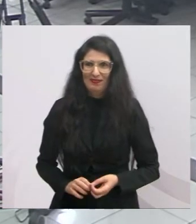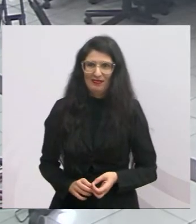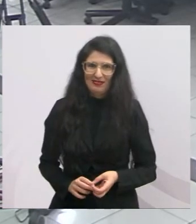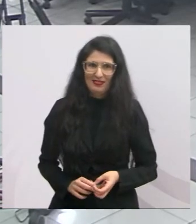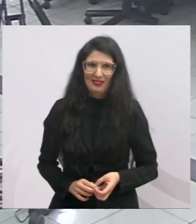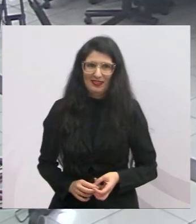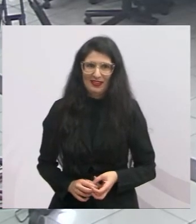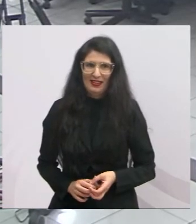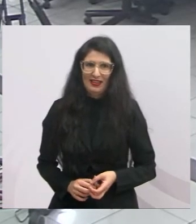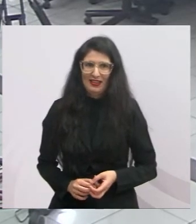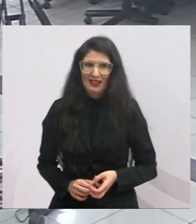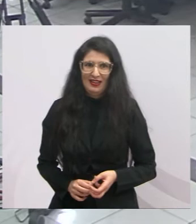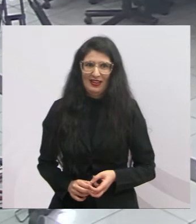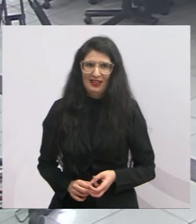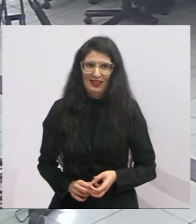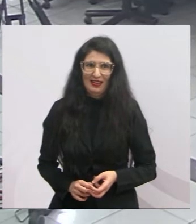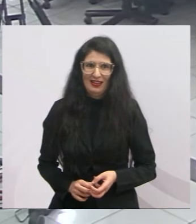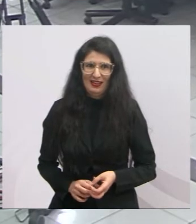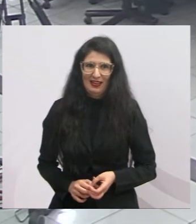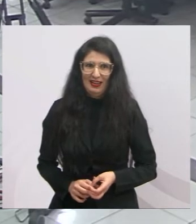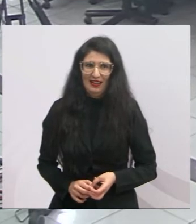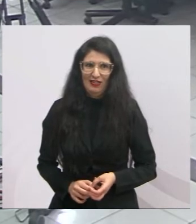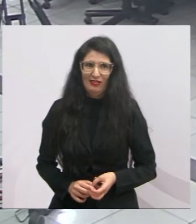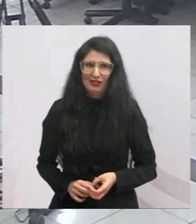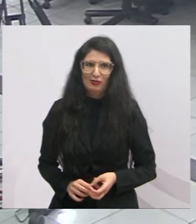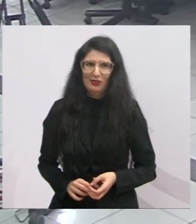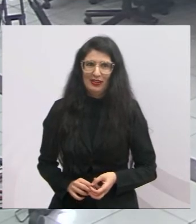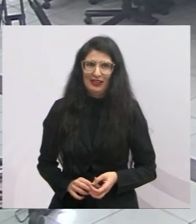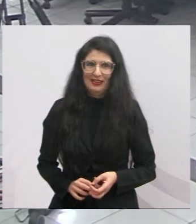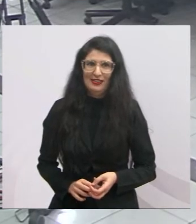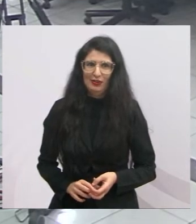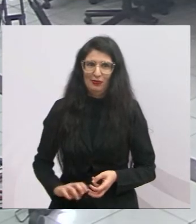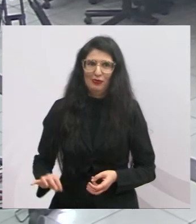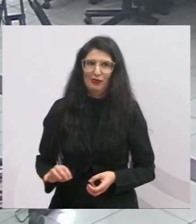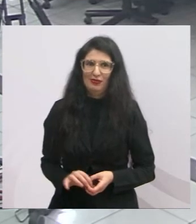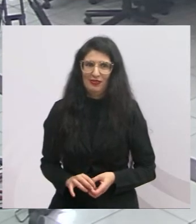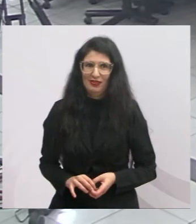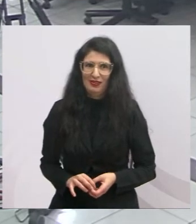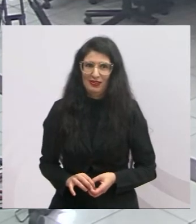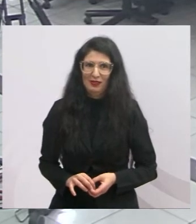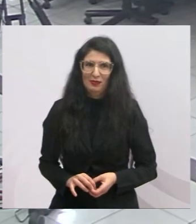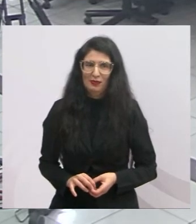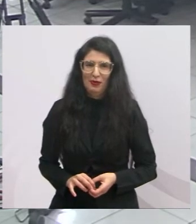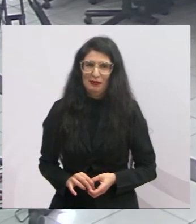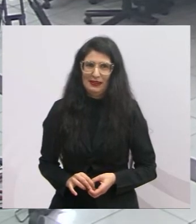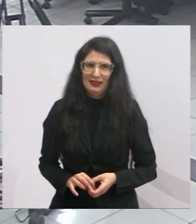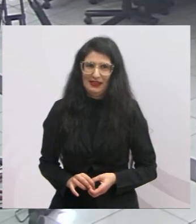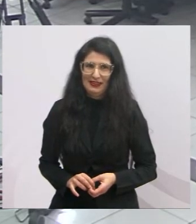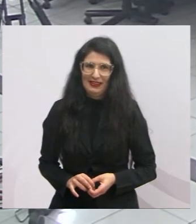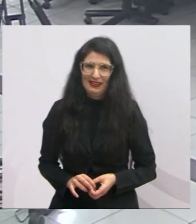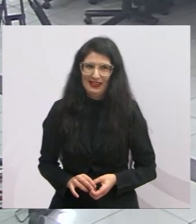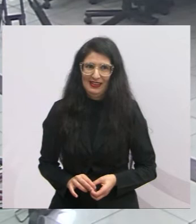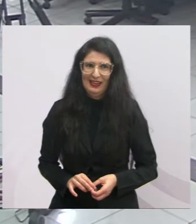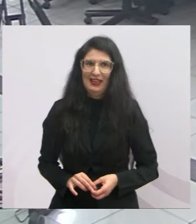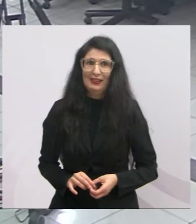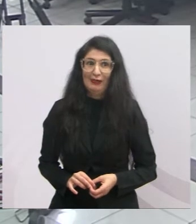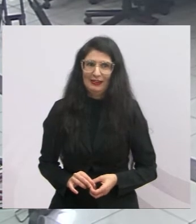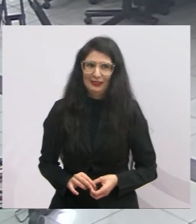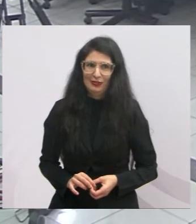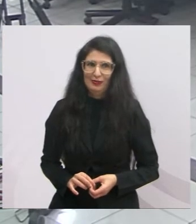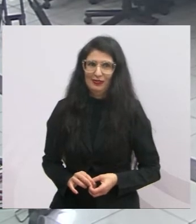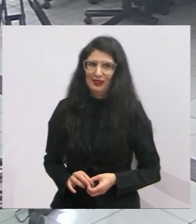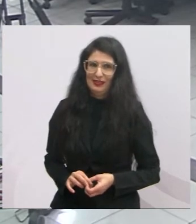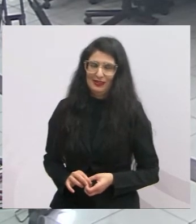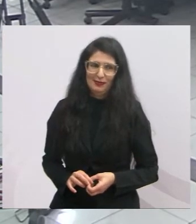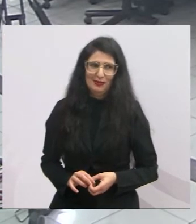madeira existente na Rua Caçapava, em frente ao número 563, no Jardim das Indústrias, em Jacareí. Autoria, vereador Valmir